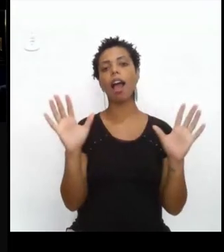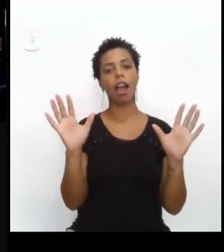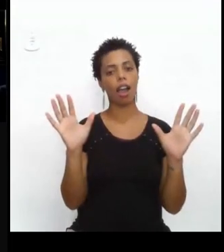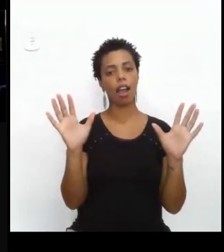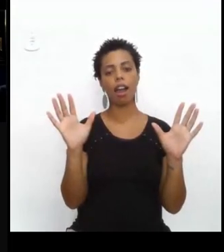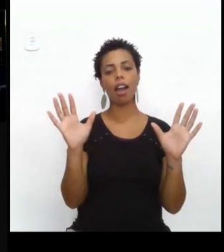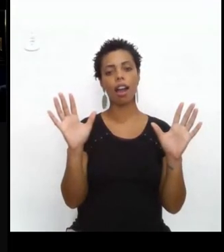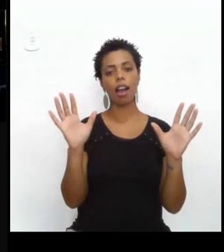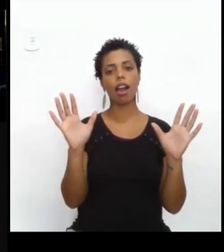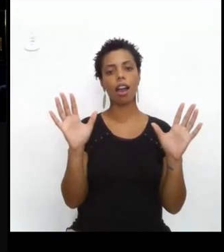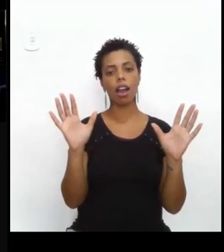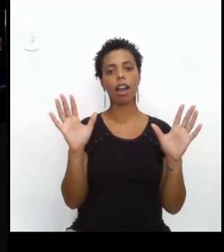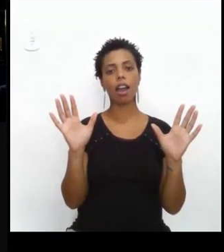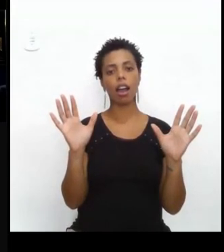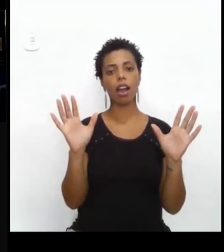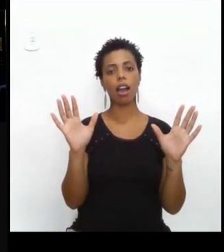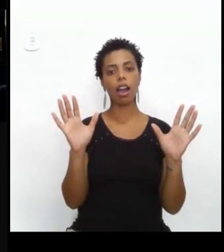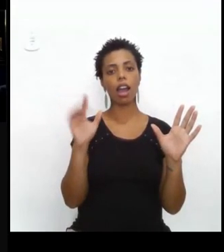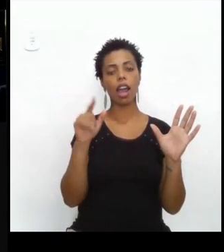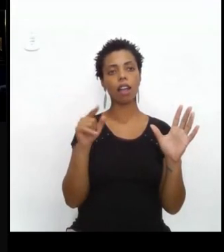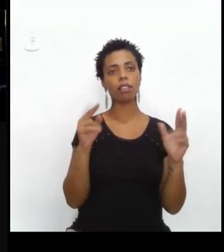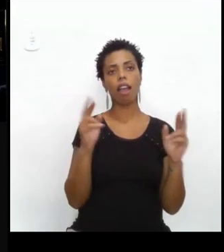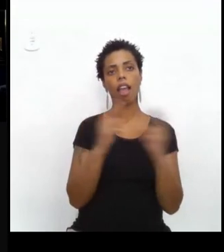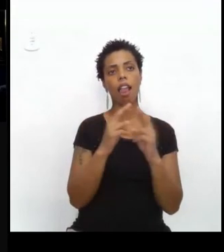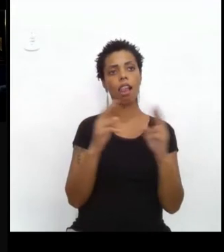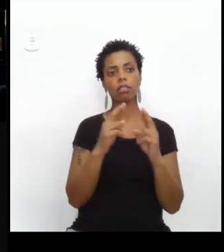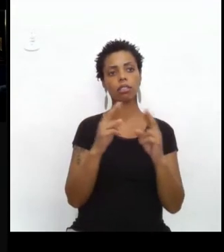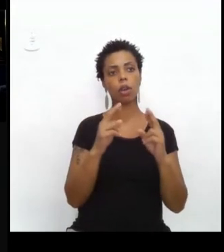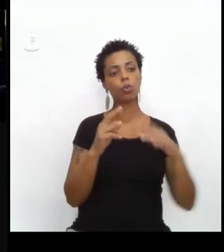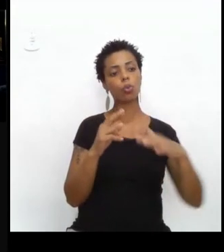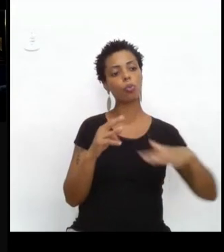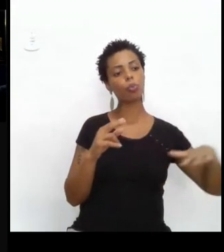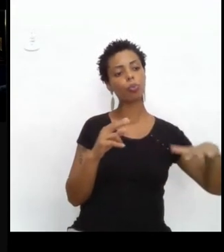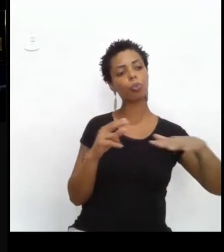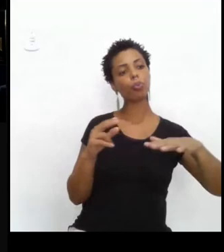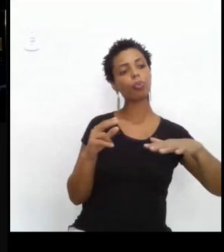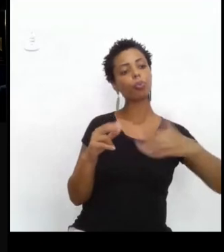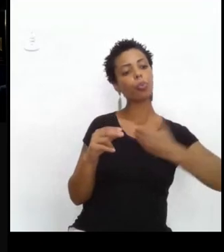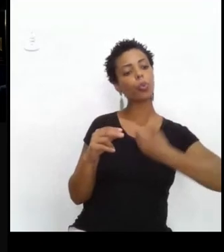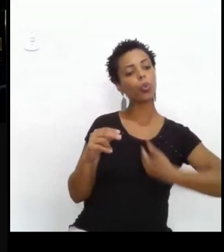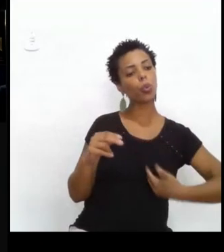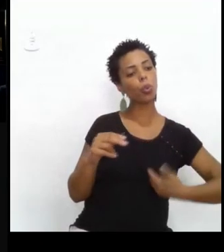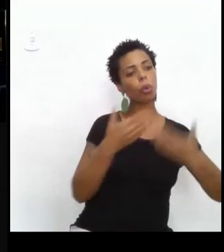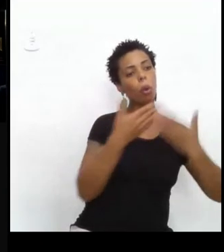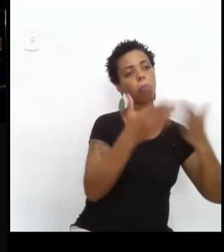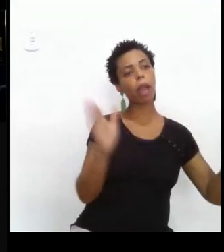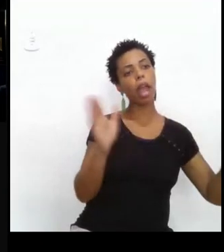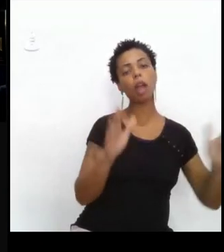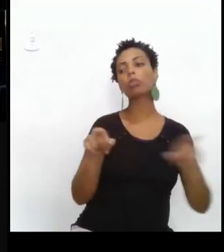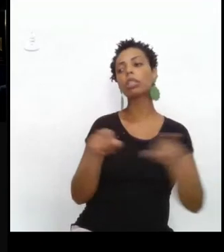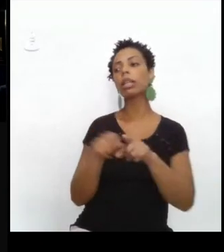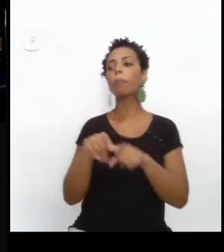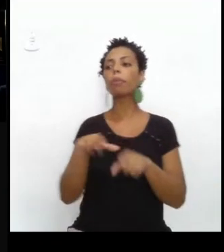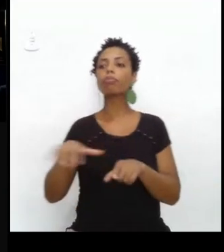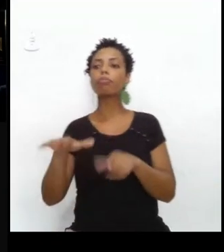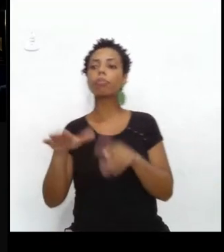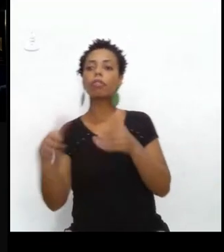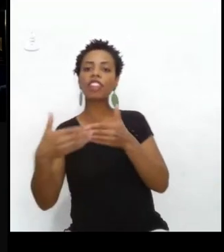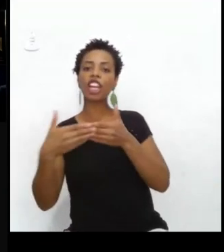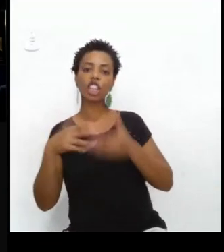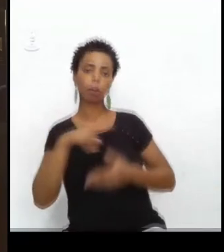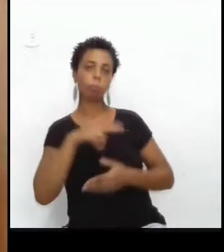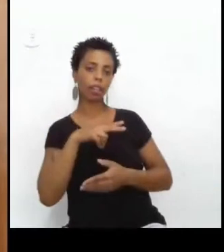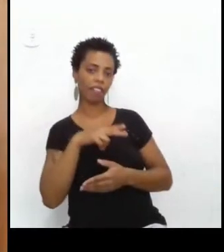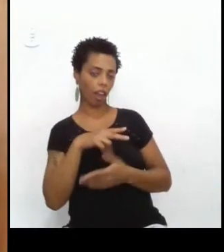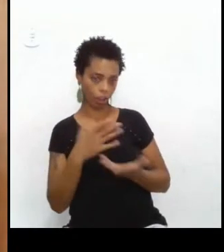para seu público e privado é a minha me interessa muito Como é ir dessa verdade ou não